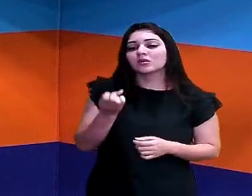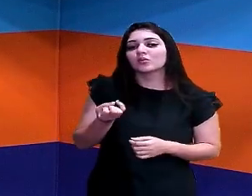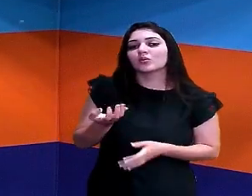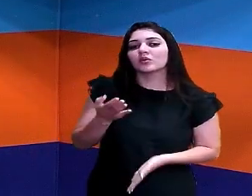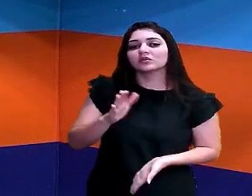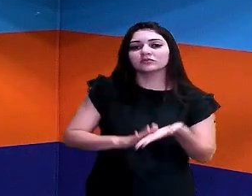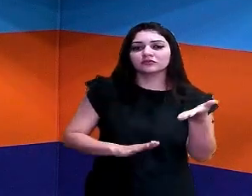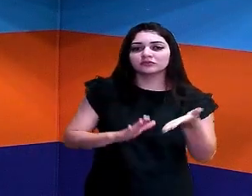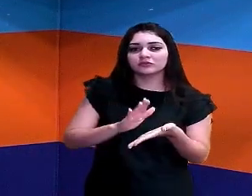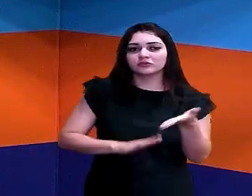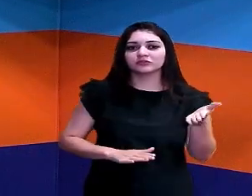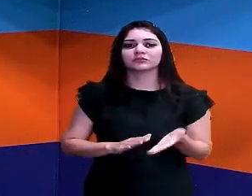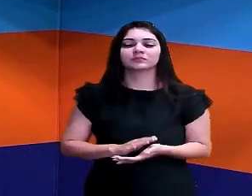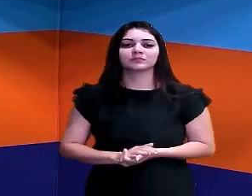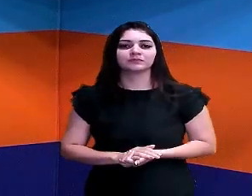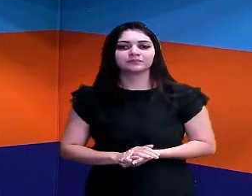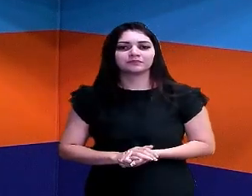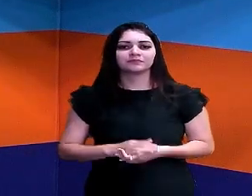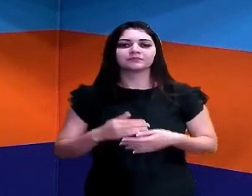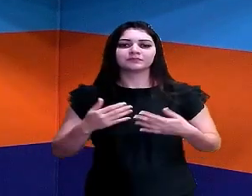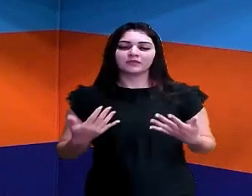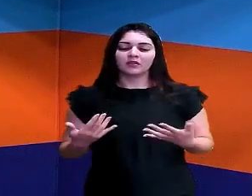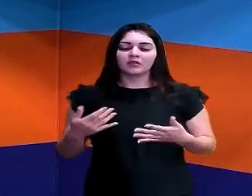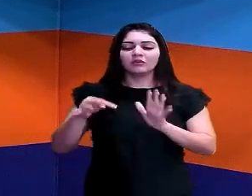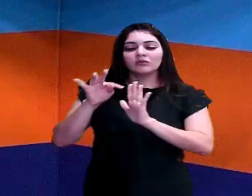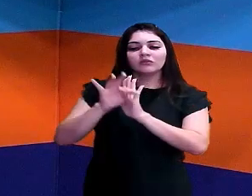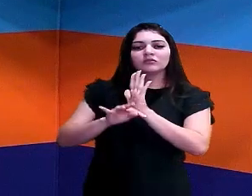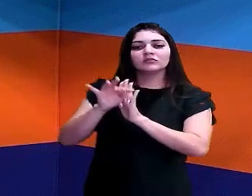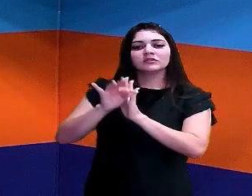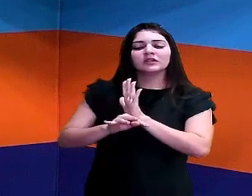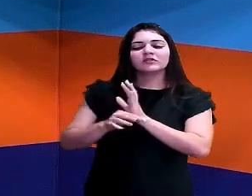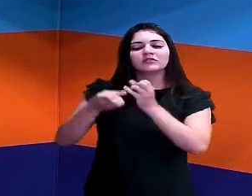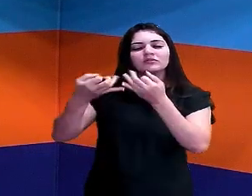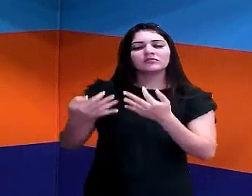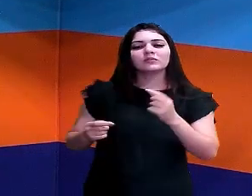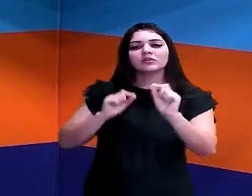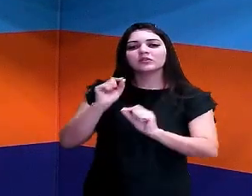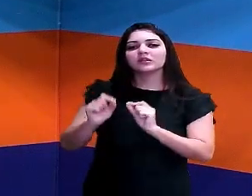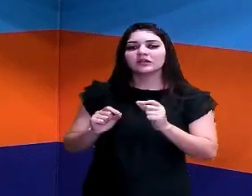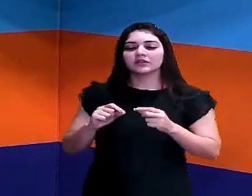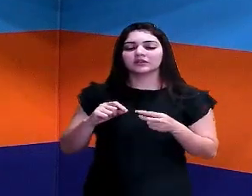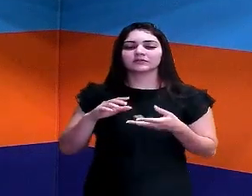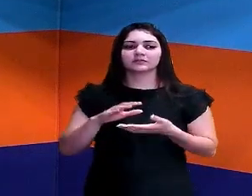tá certo? E aí no nosso texto ele diz que fugiram